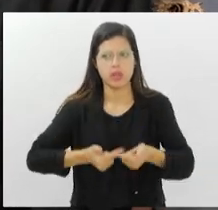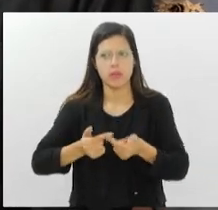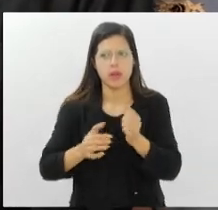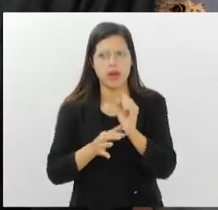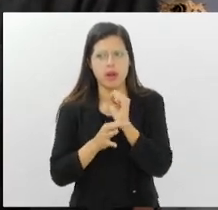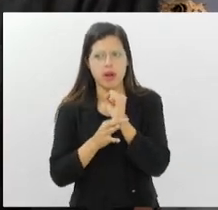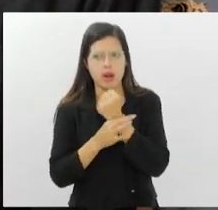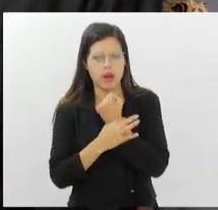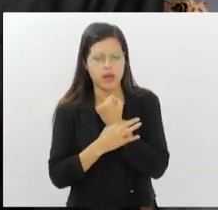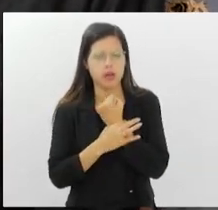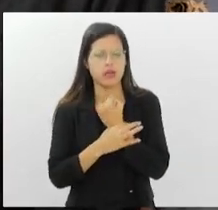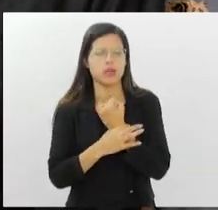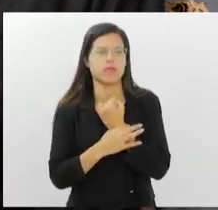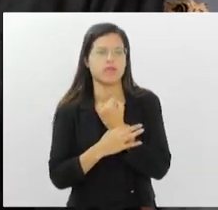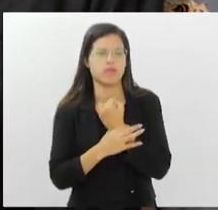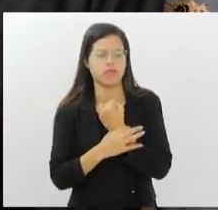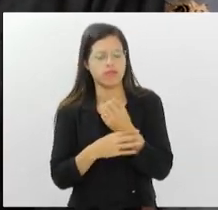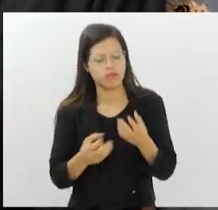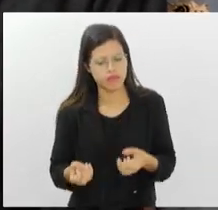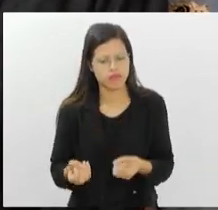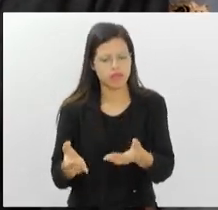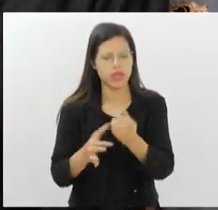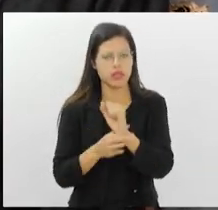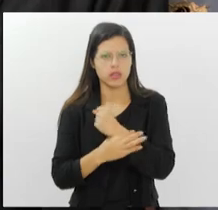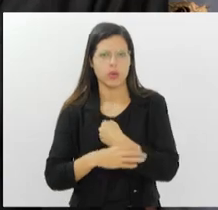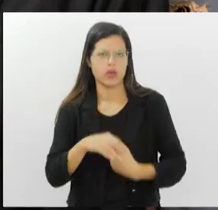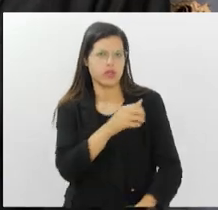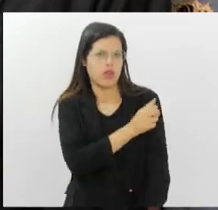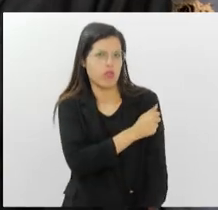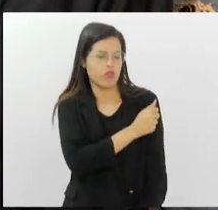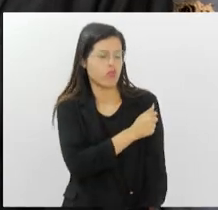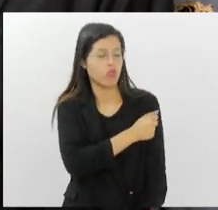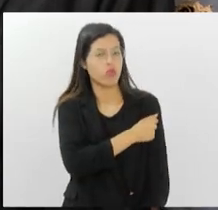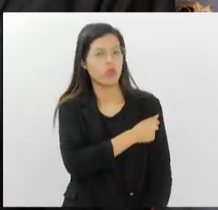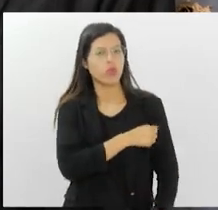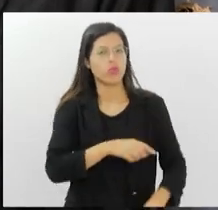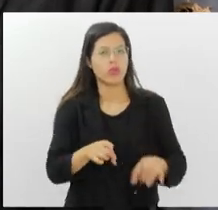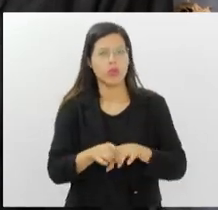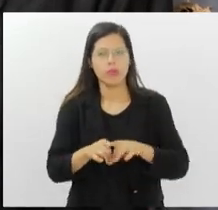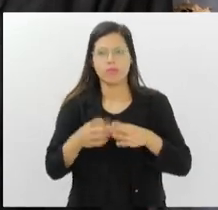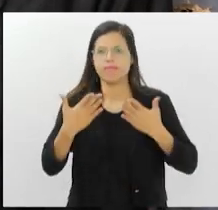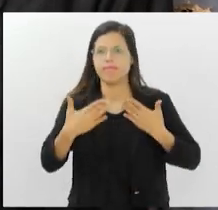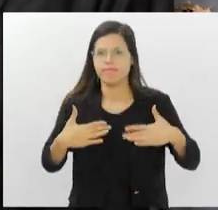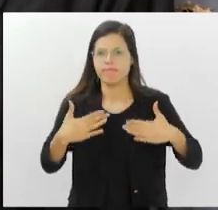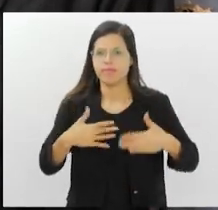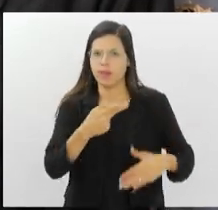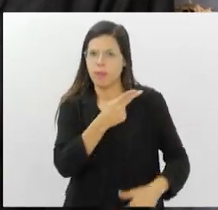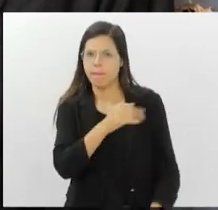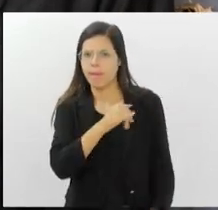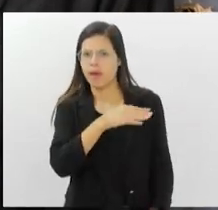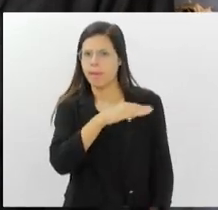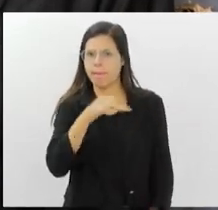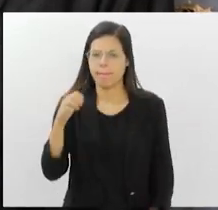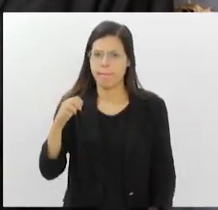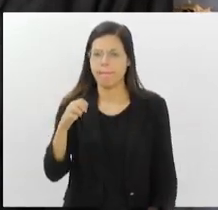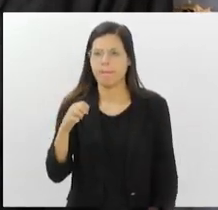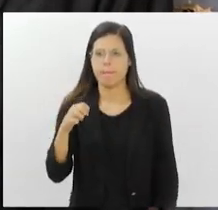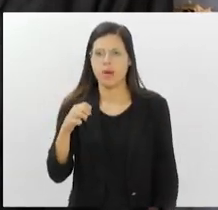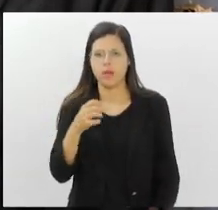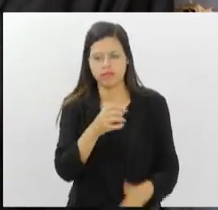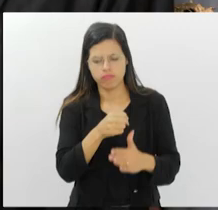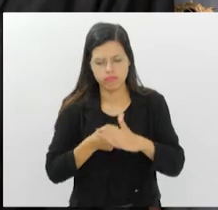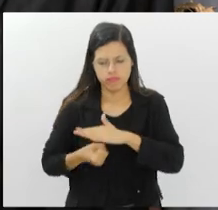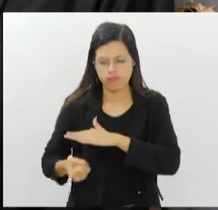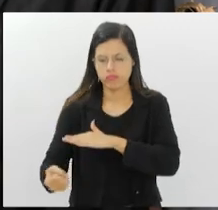garantindo a segurança dos nossos alunos, continue dando a tranquilidade para os pais de mandar os seus filhos para a